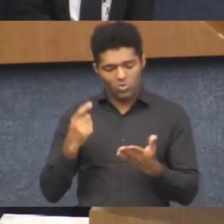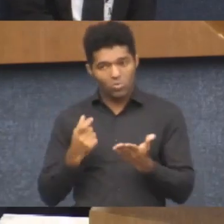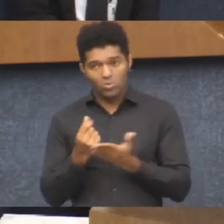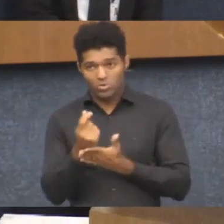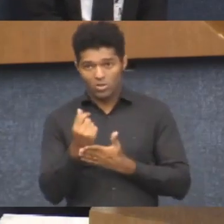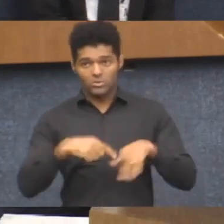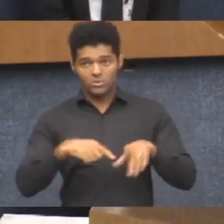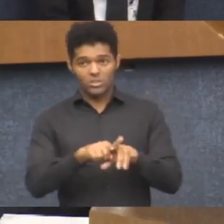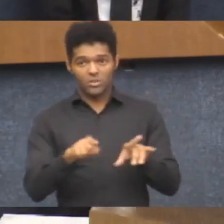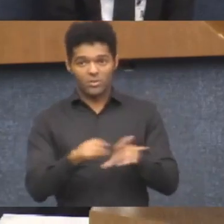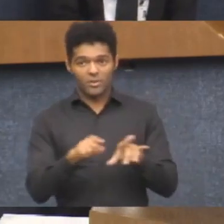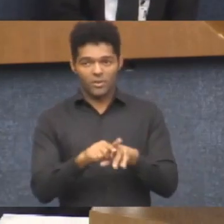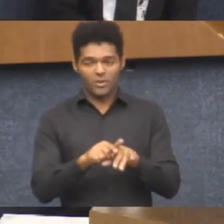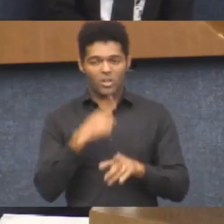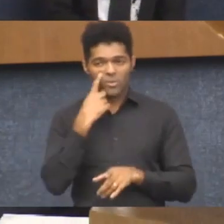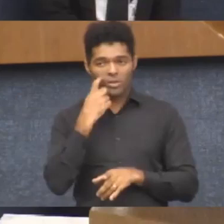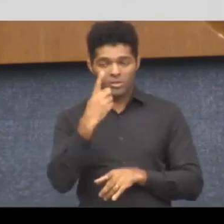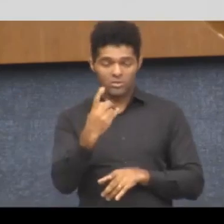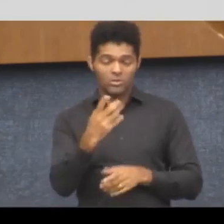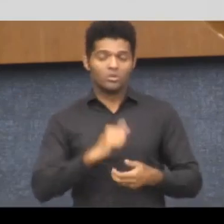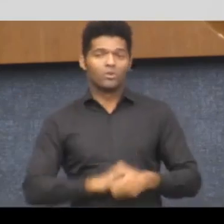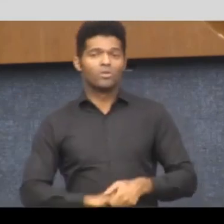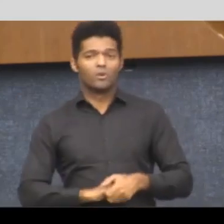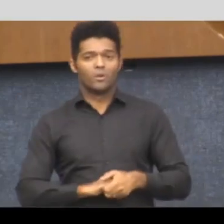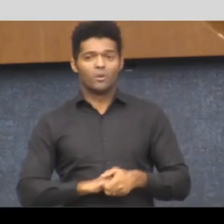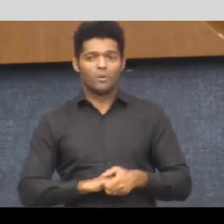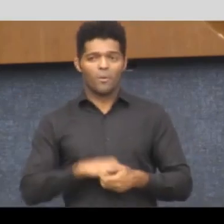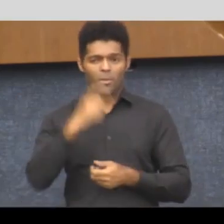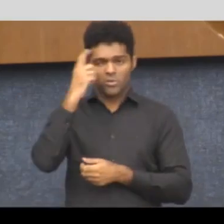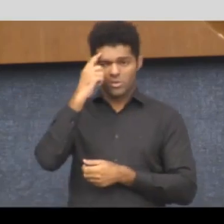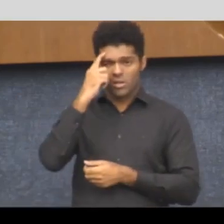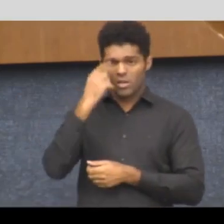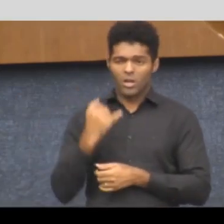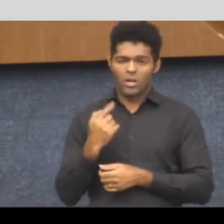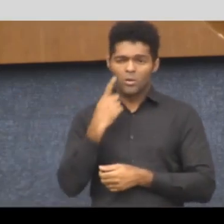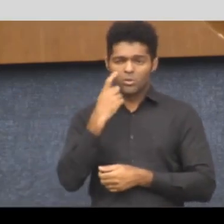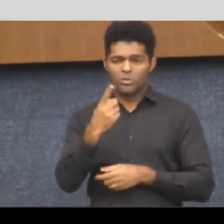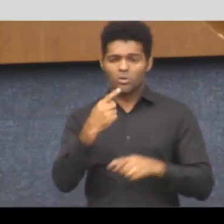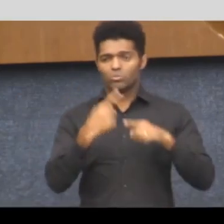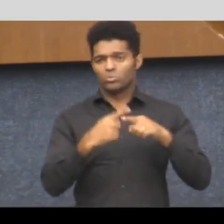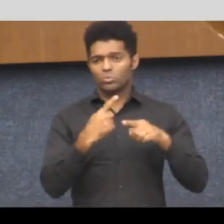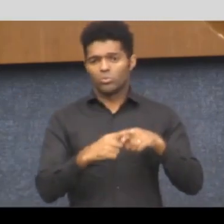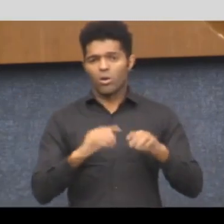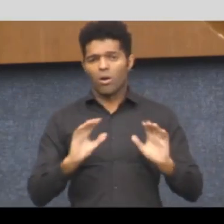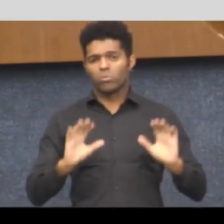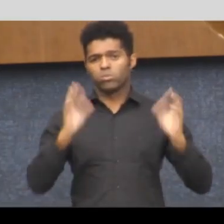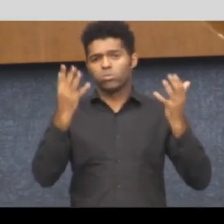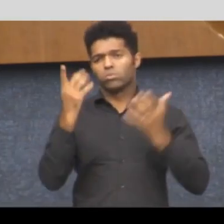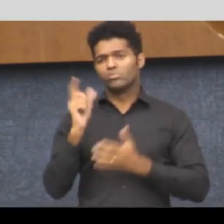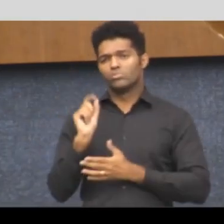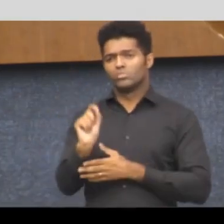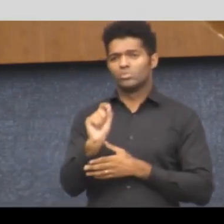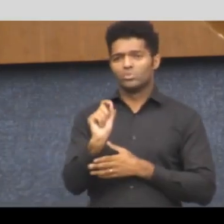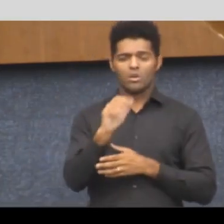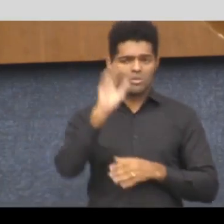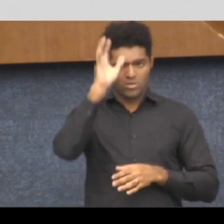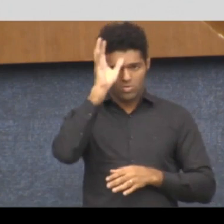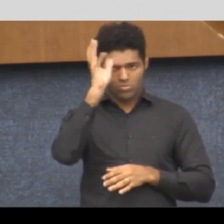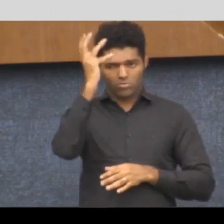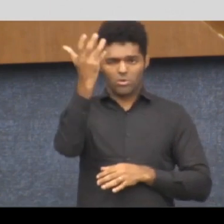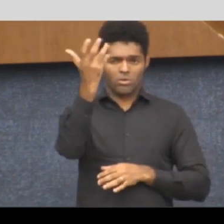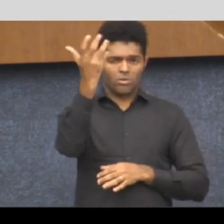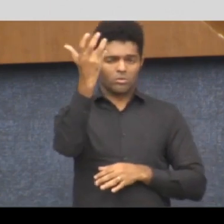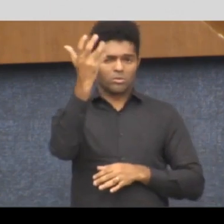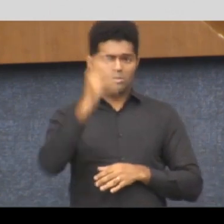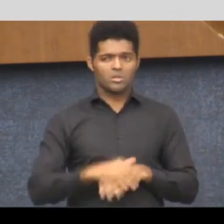tentar passar aqui, Luiz, você me ensina? Ah, aqui, vai lá. Então, eu acho ela bem interessante, porque o que acontece? Esses resultados, eles são